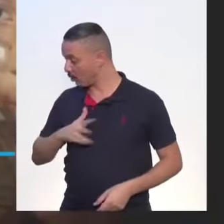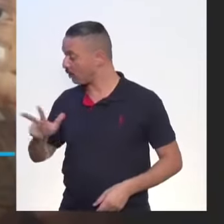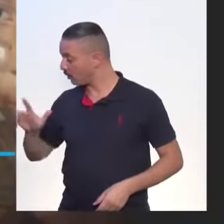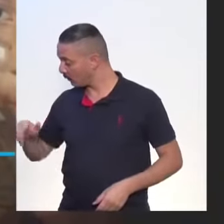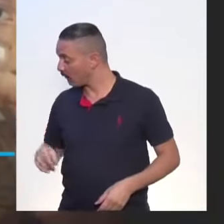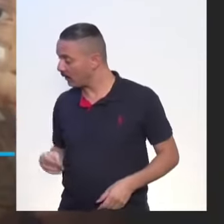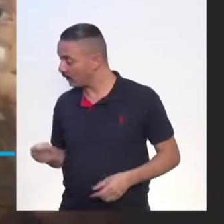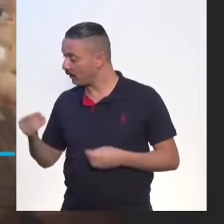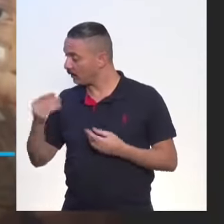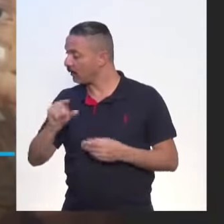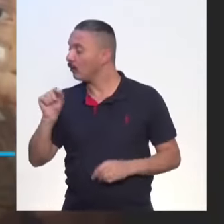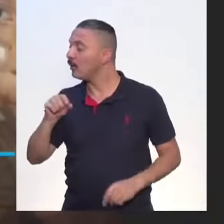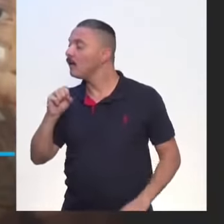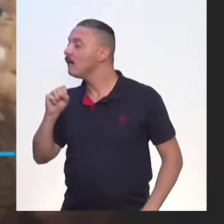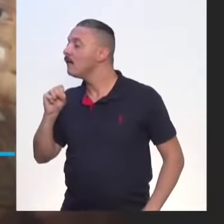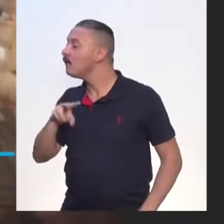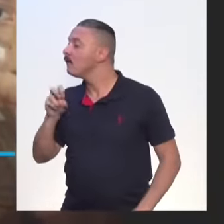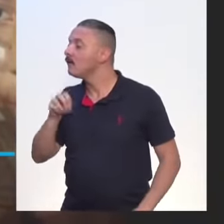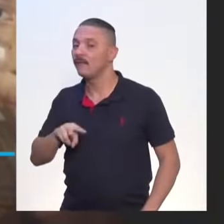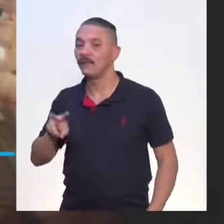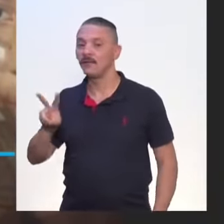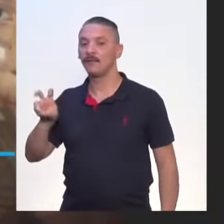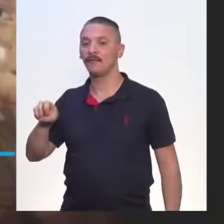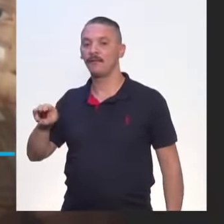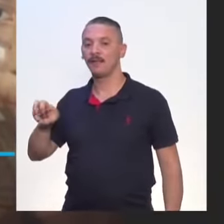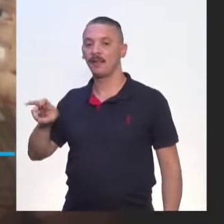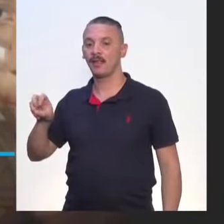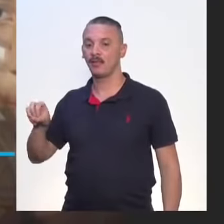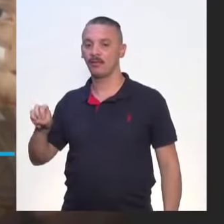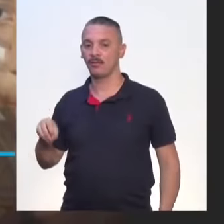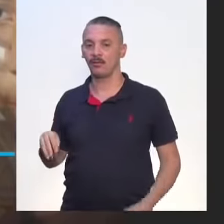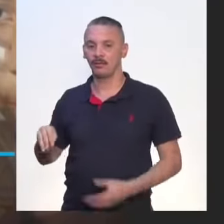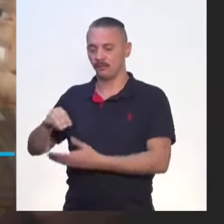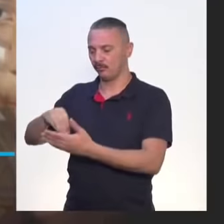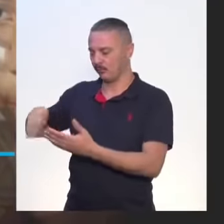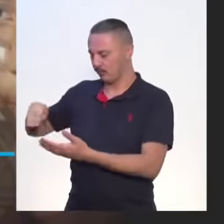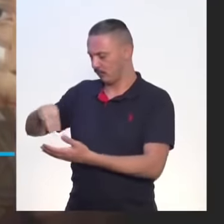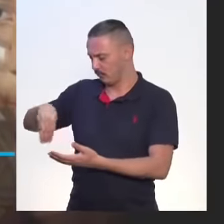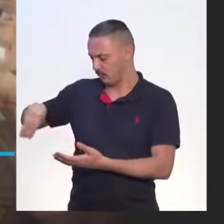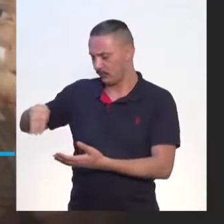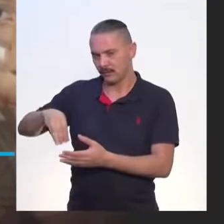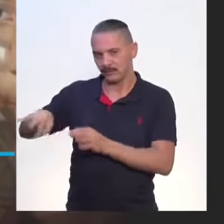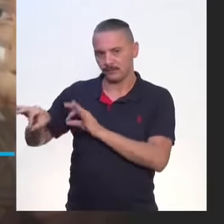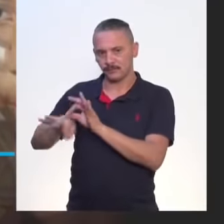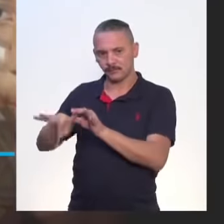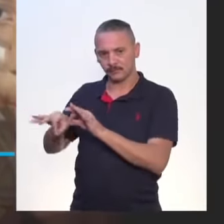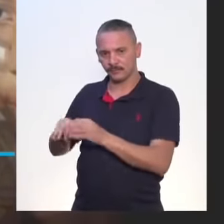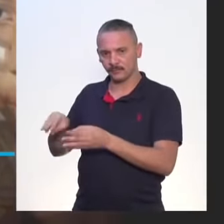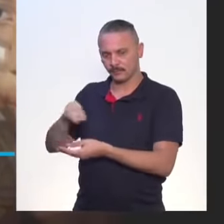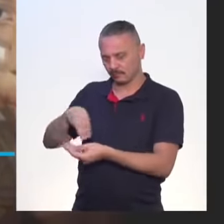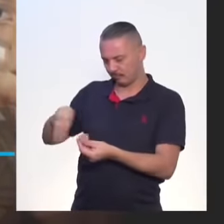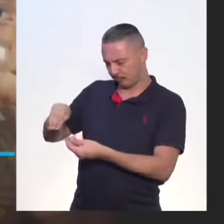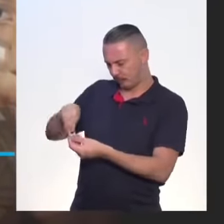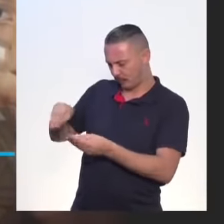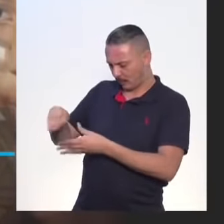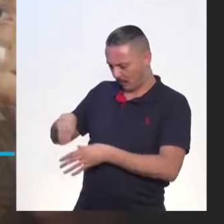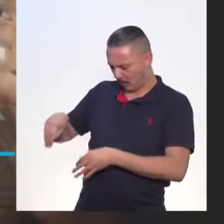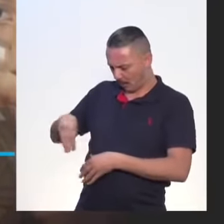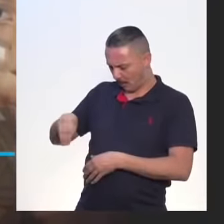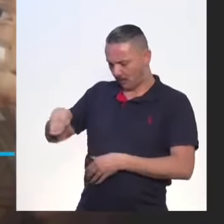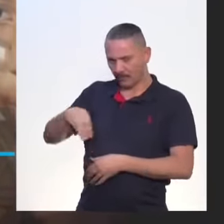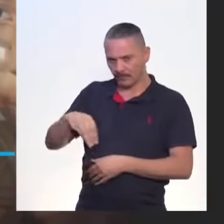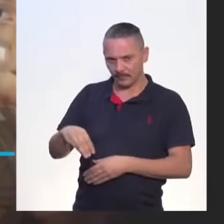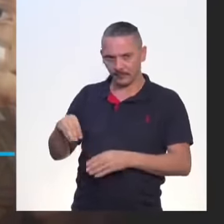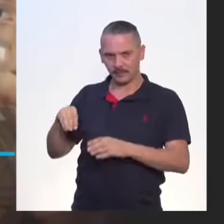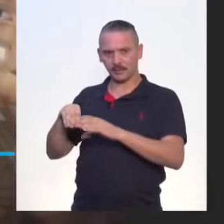dar veneno. Veneno, é veneno. Aí fizeram lá uma coleta de veneno da floresta,